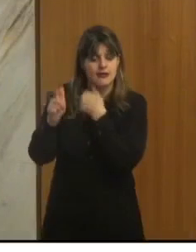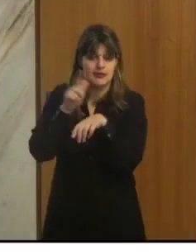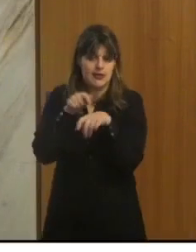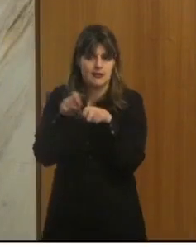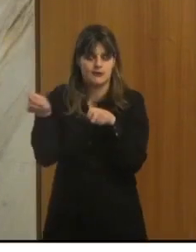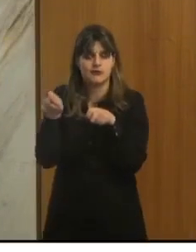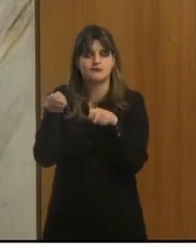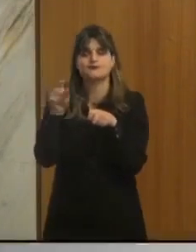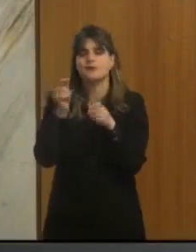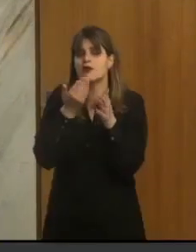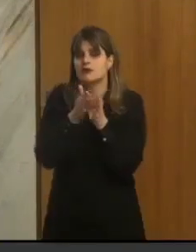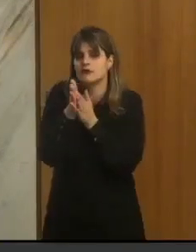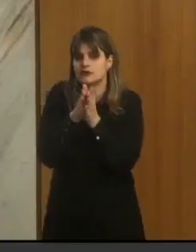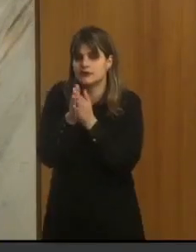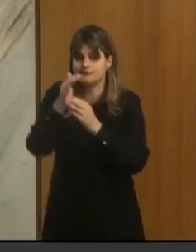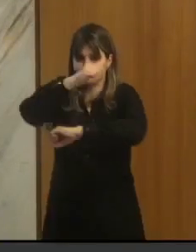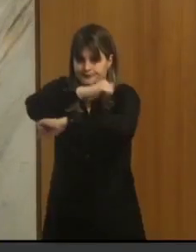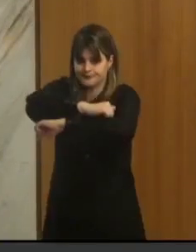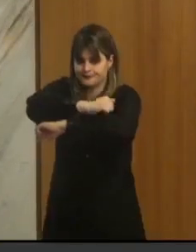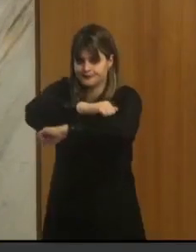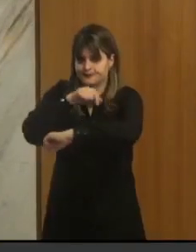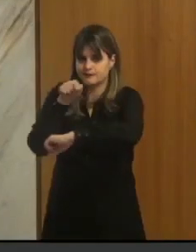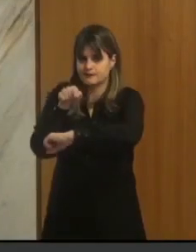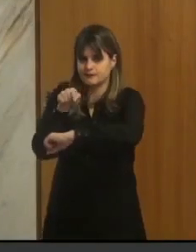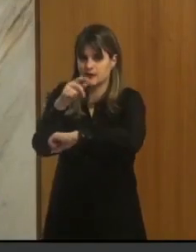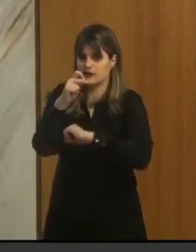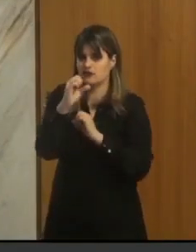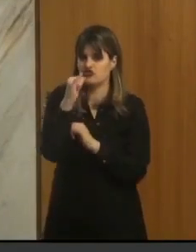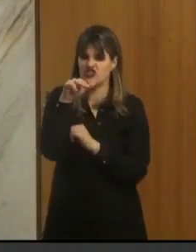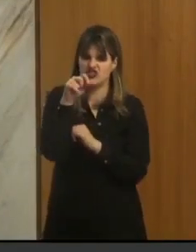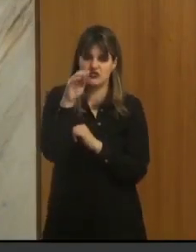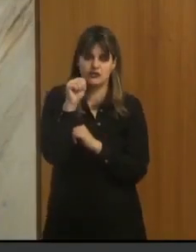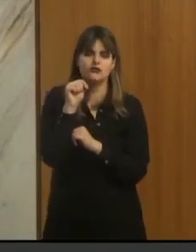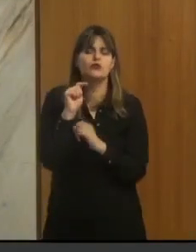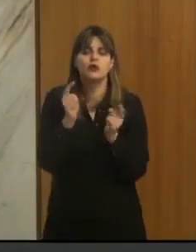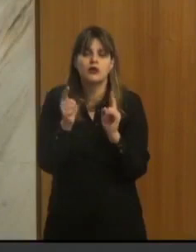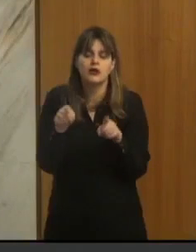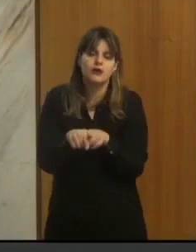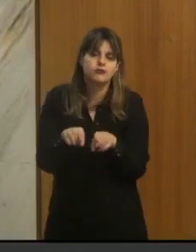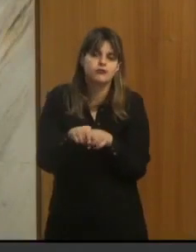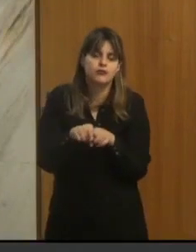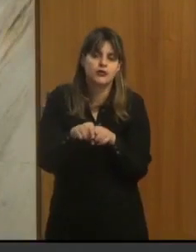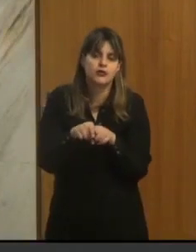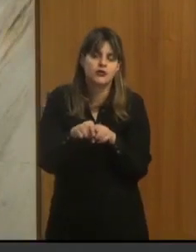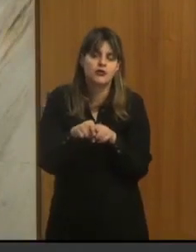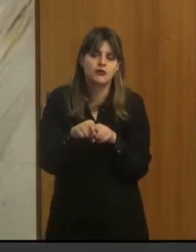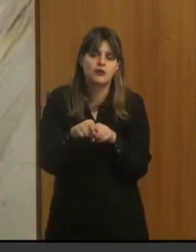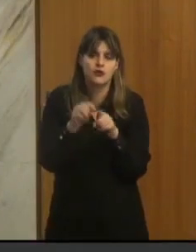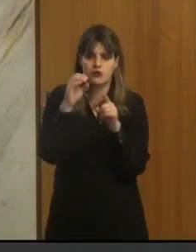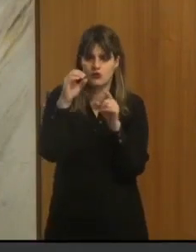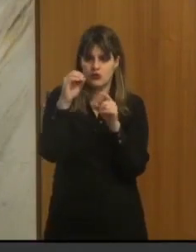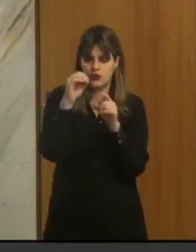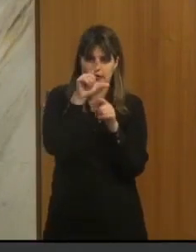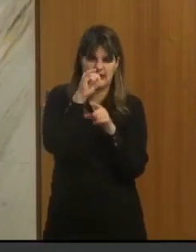vai aproveitar nesta janela um agimês, que é, no fundo, um lintel, ou seria